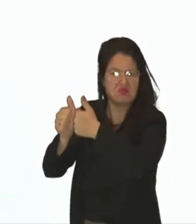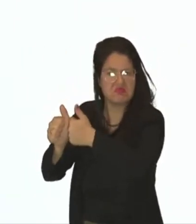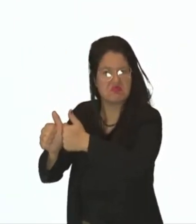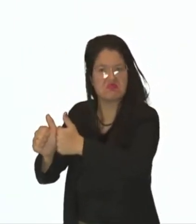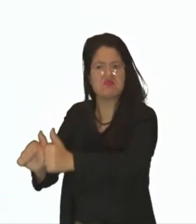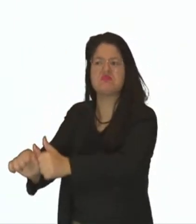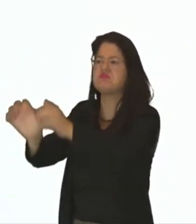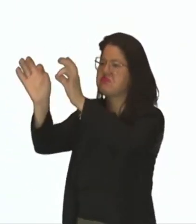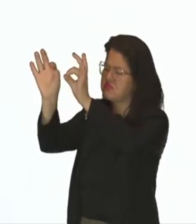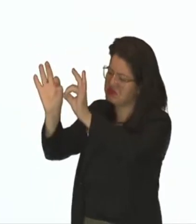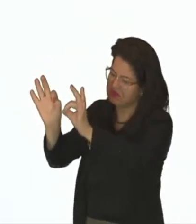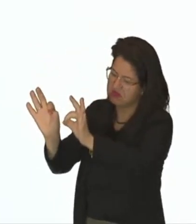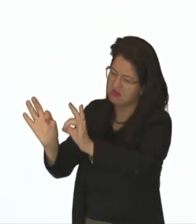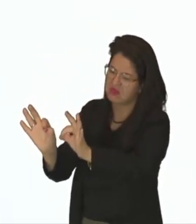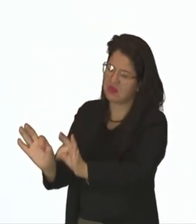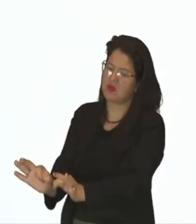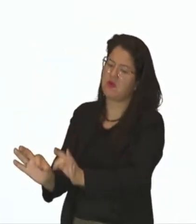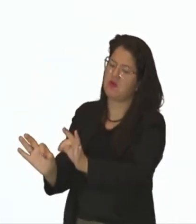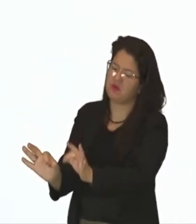Wazatô da